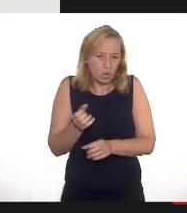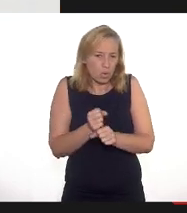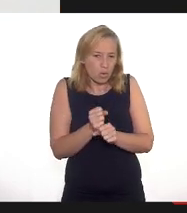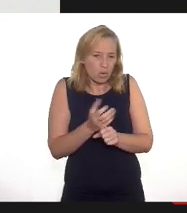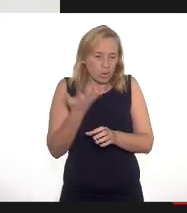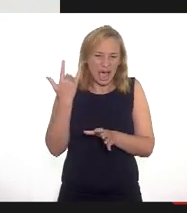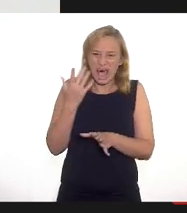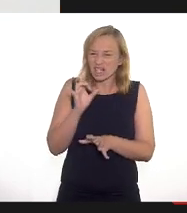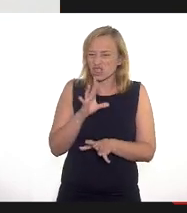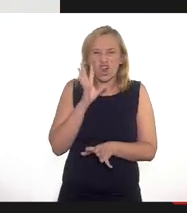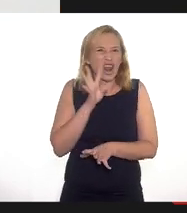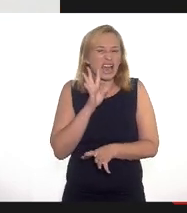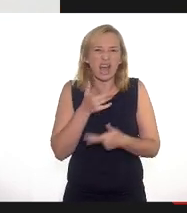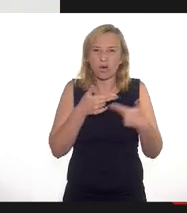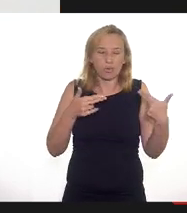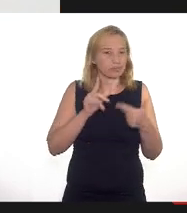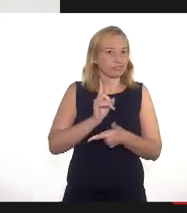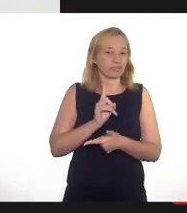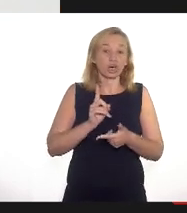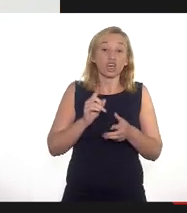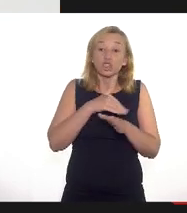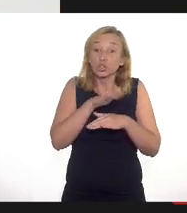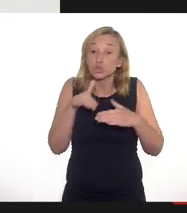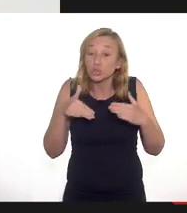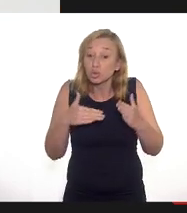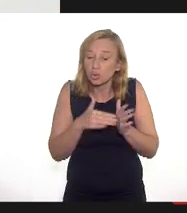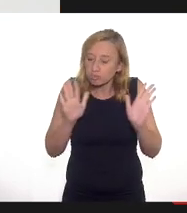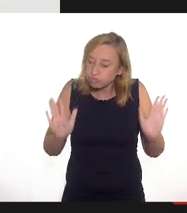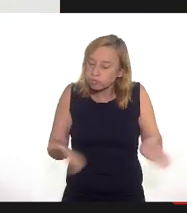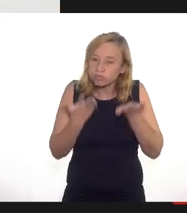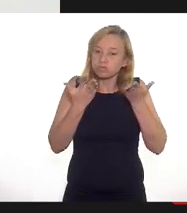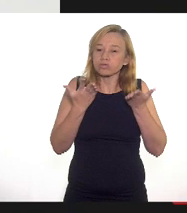legal. Mas, na verdade, todas as iniciativas